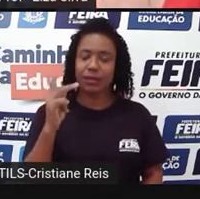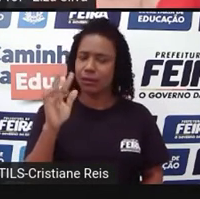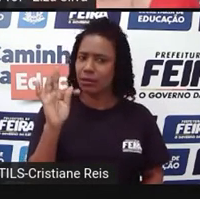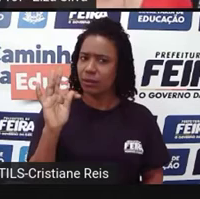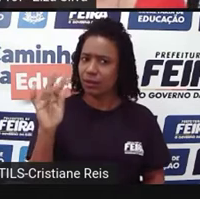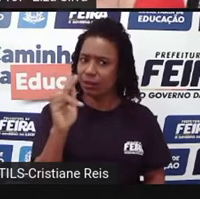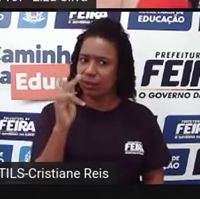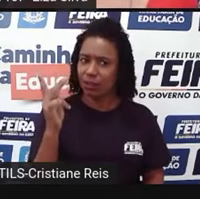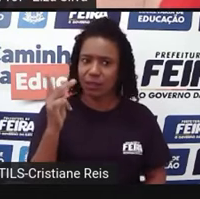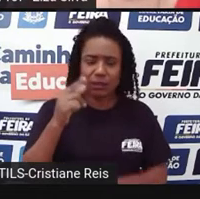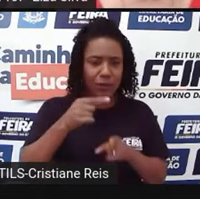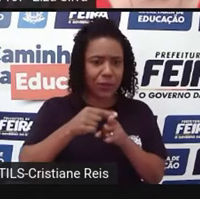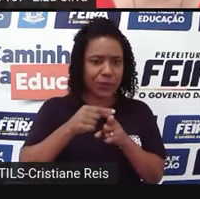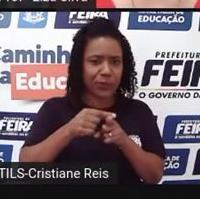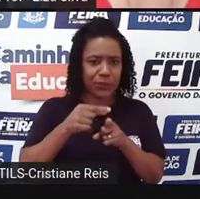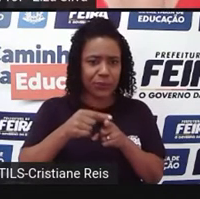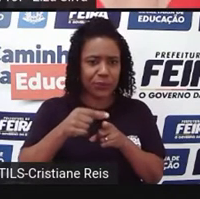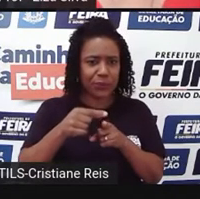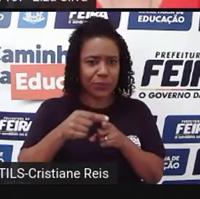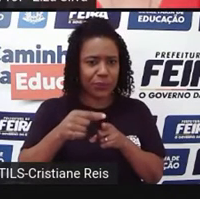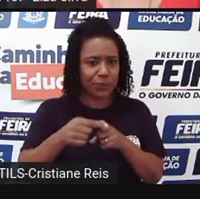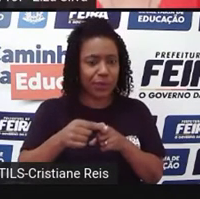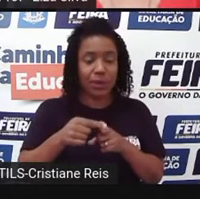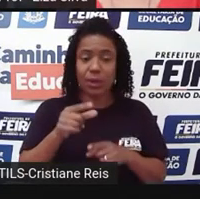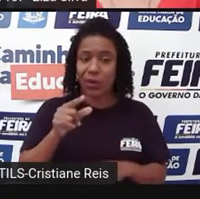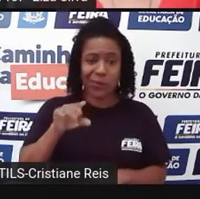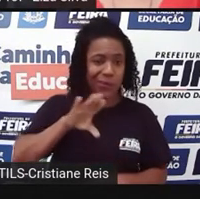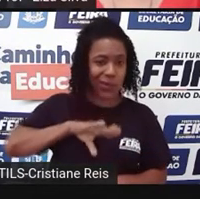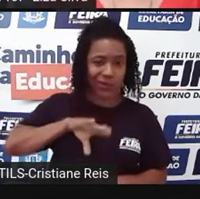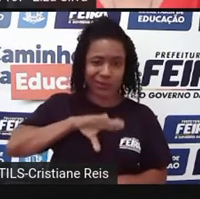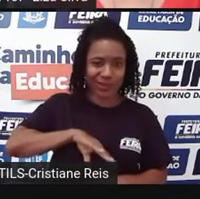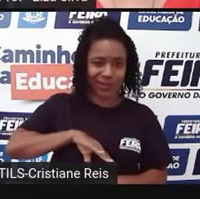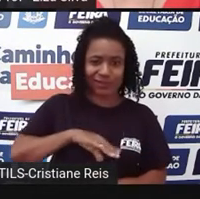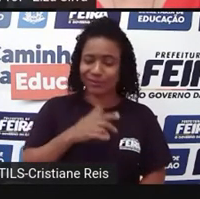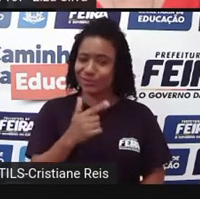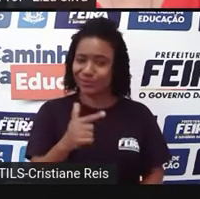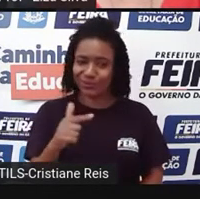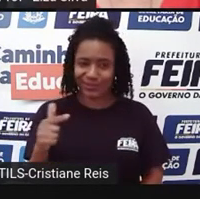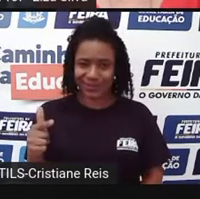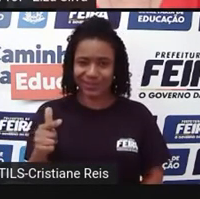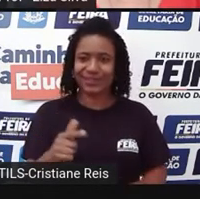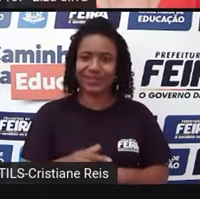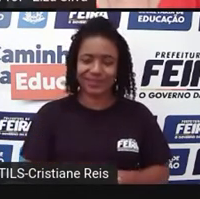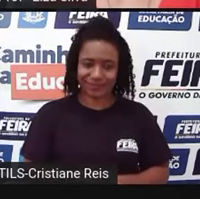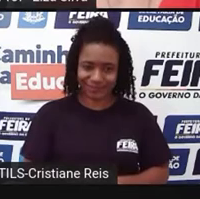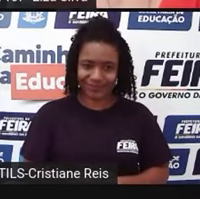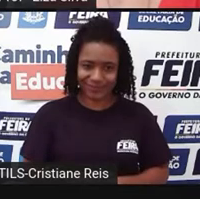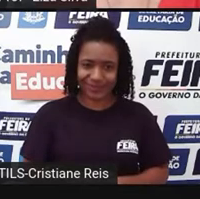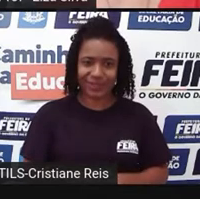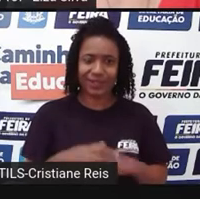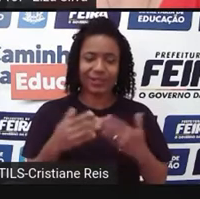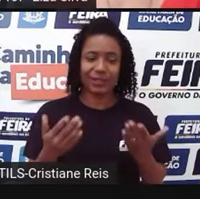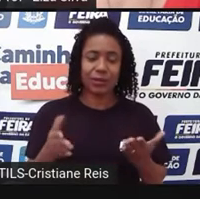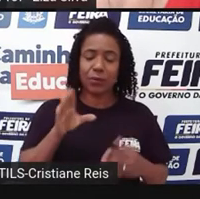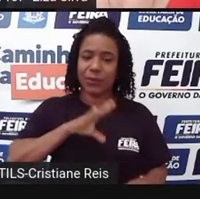que nós não temos na nossa língua portuguesa então às vezes para nós pronunciarmos esse fonema